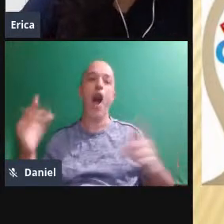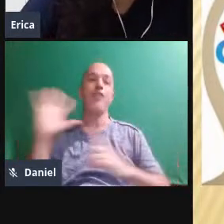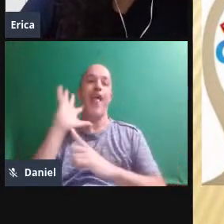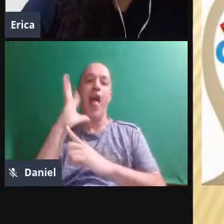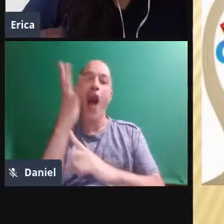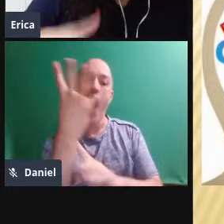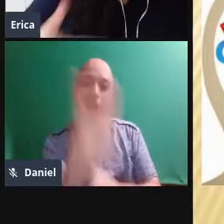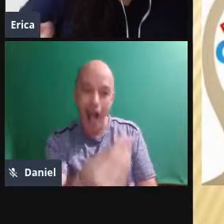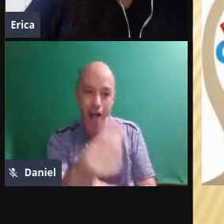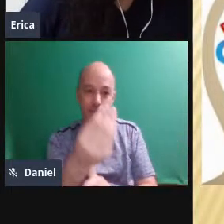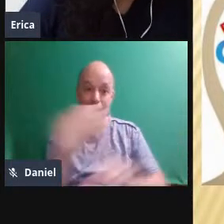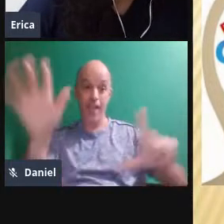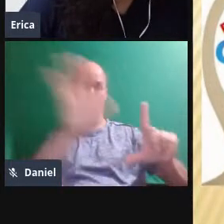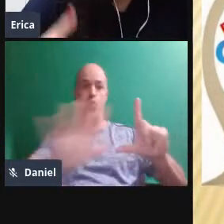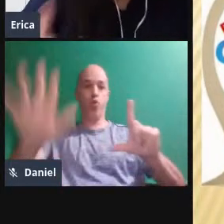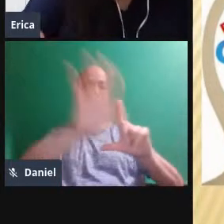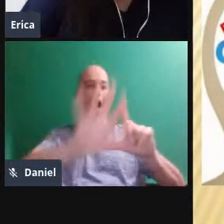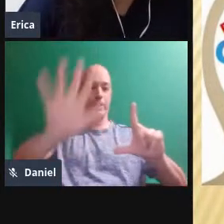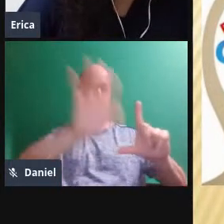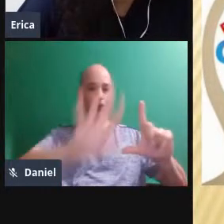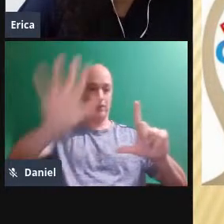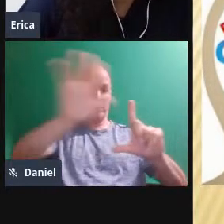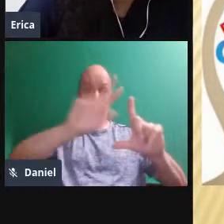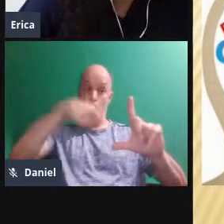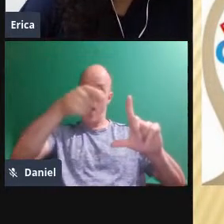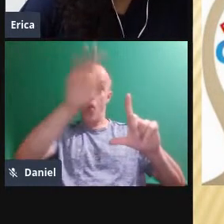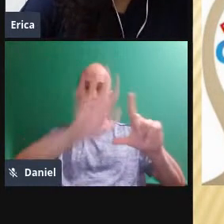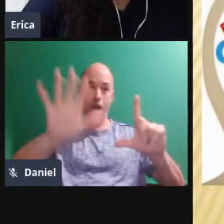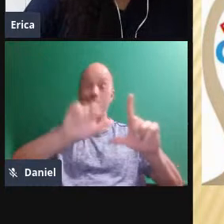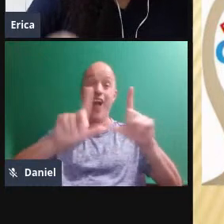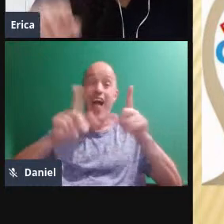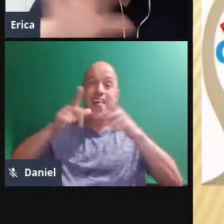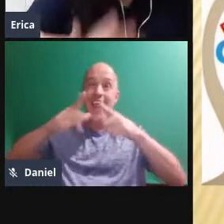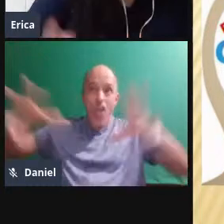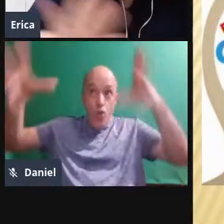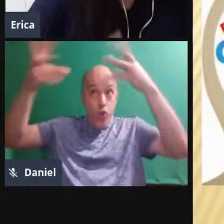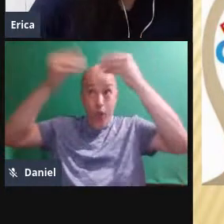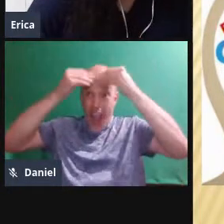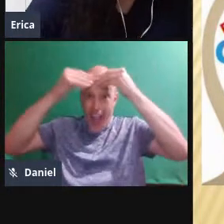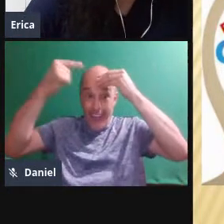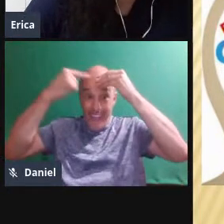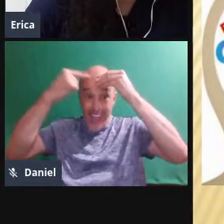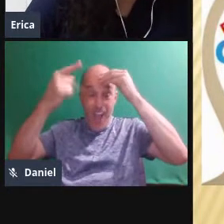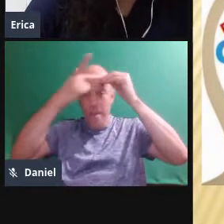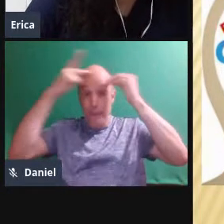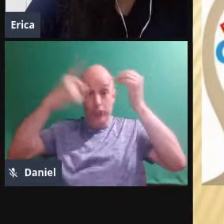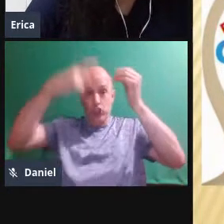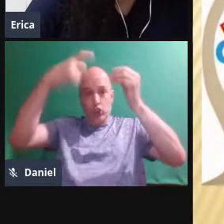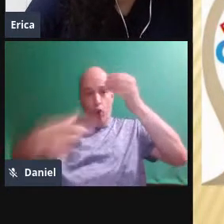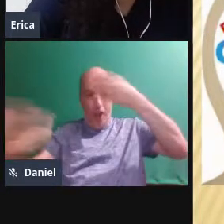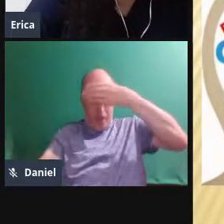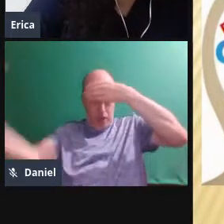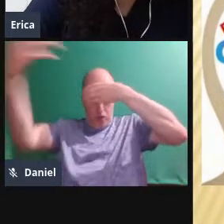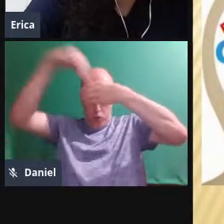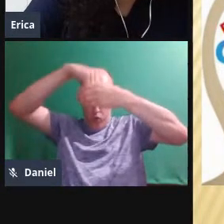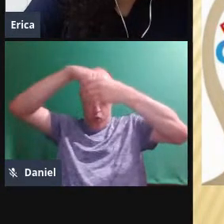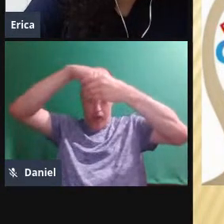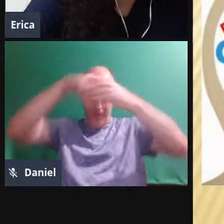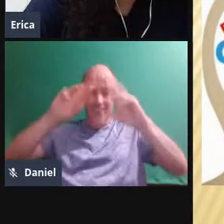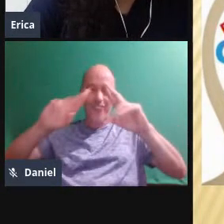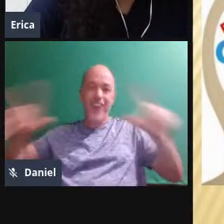a dança, o teatro, a arte. Eles fazem parte do grupo da